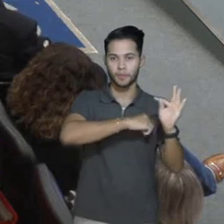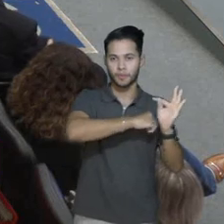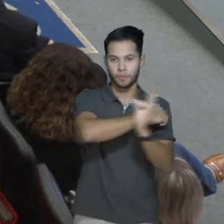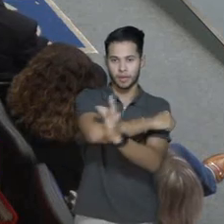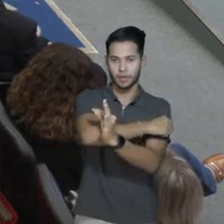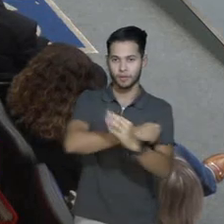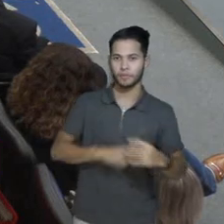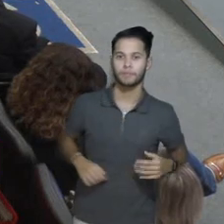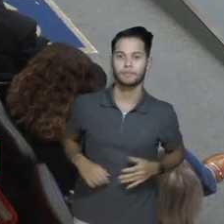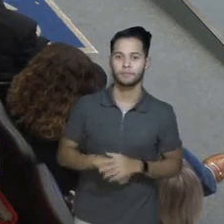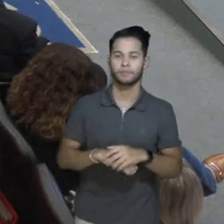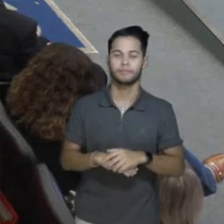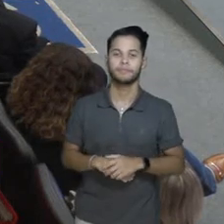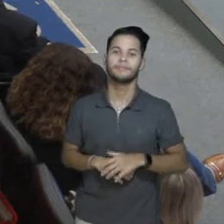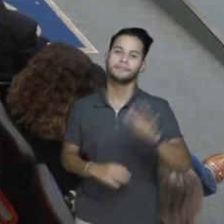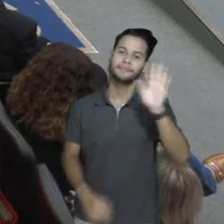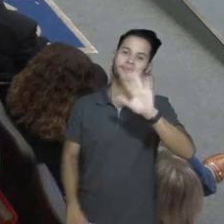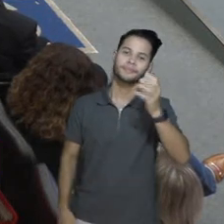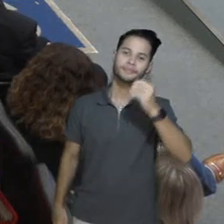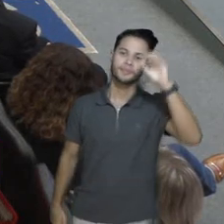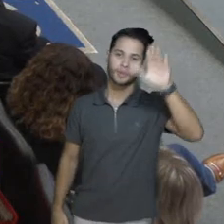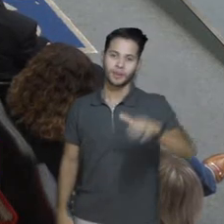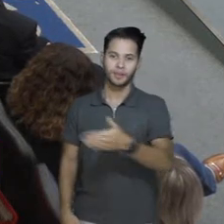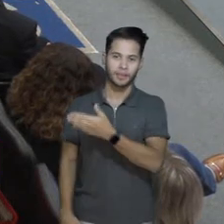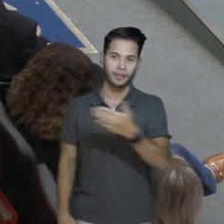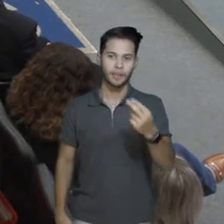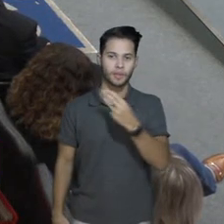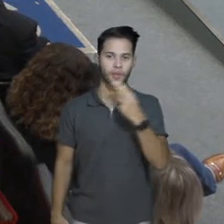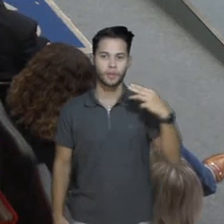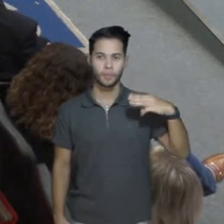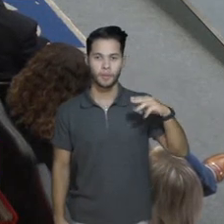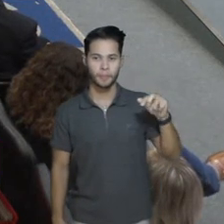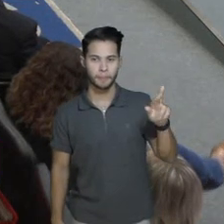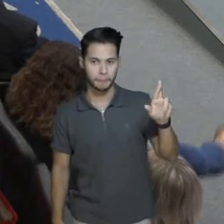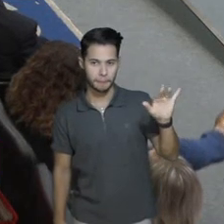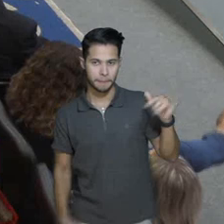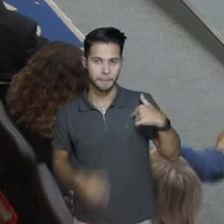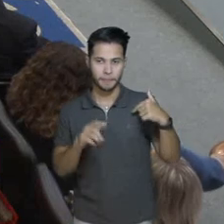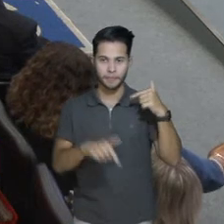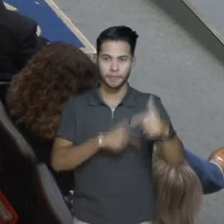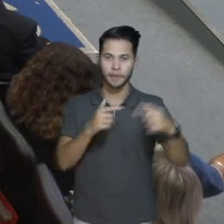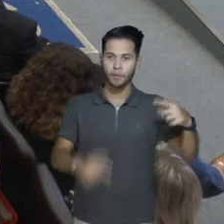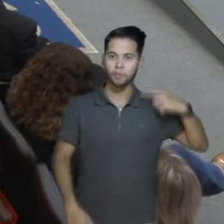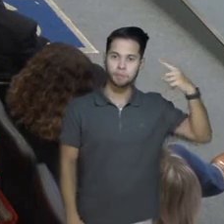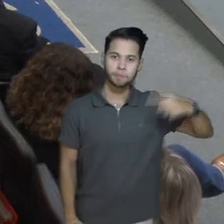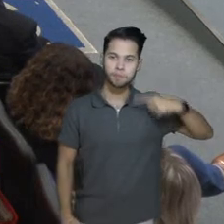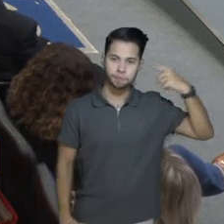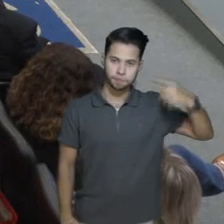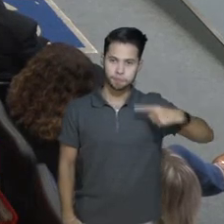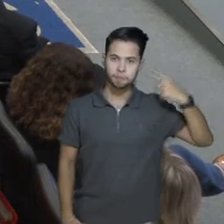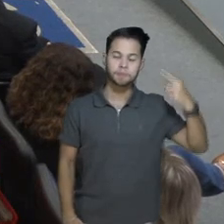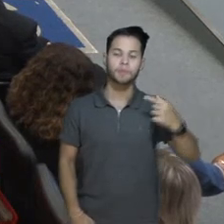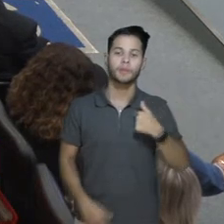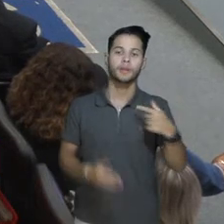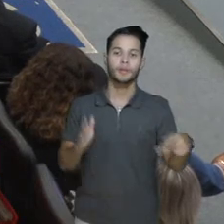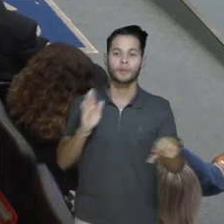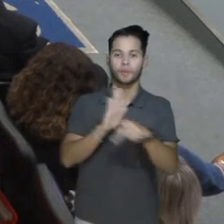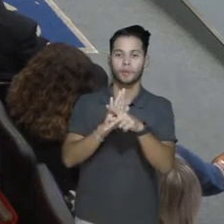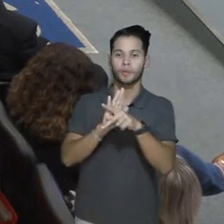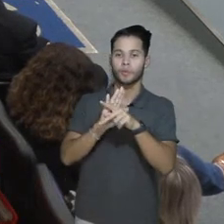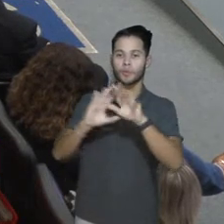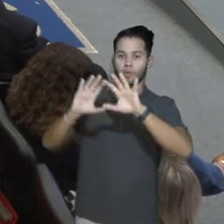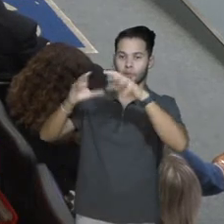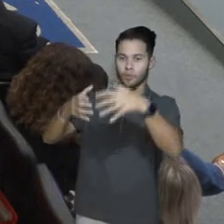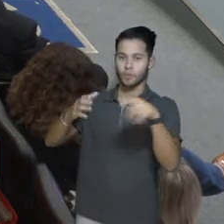tubarão Boa tarde a todos eu sou Maria Júlia de Oliveira sou advogada especialista em compliance faço parte da Easy compliance